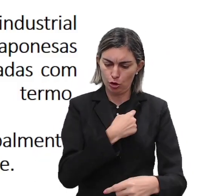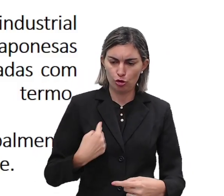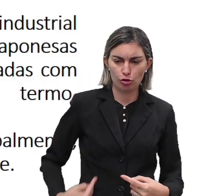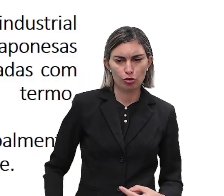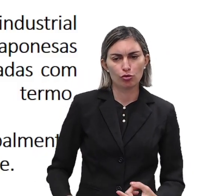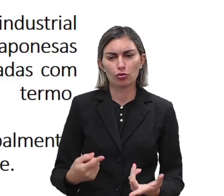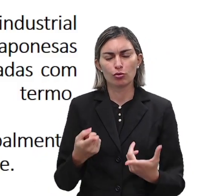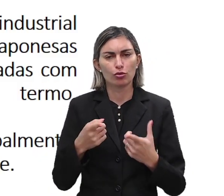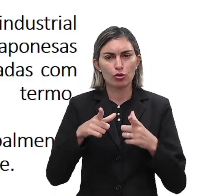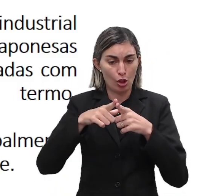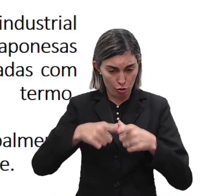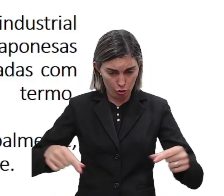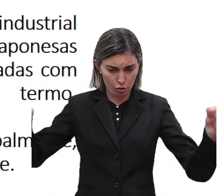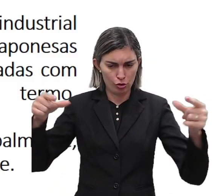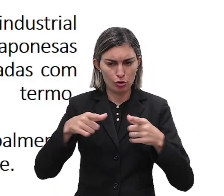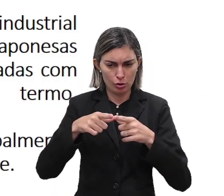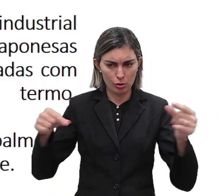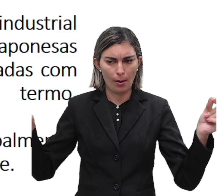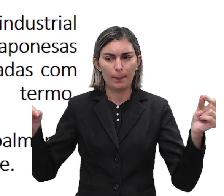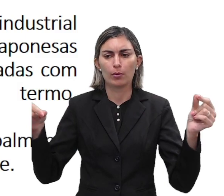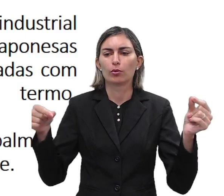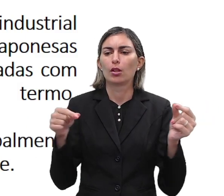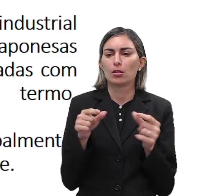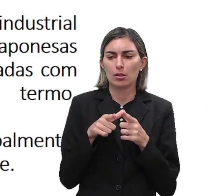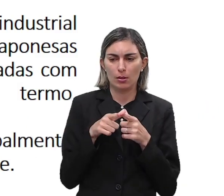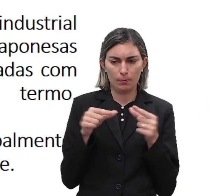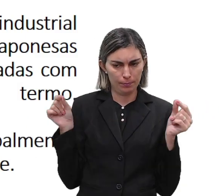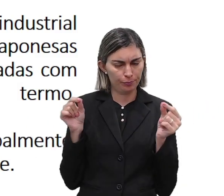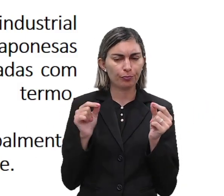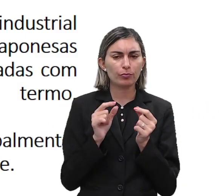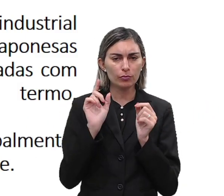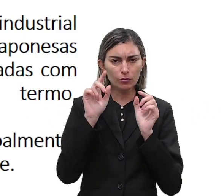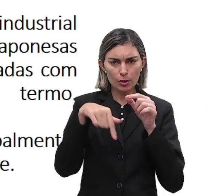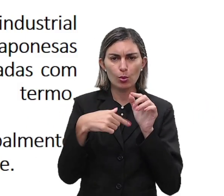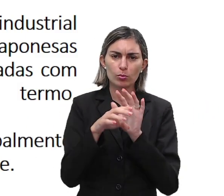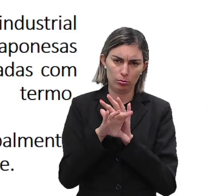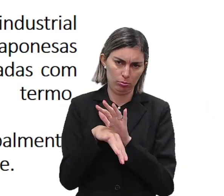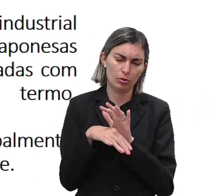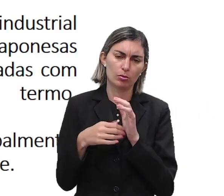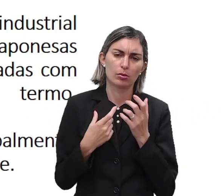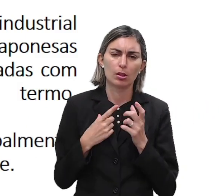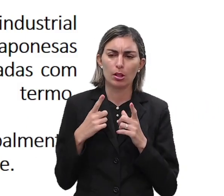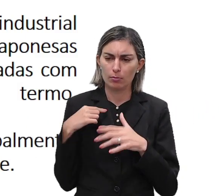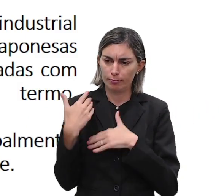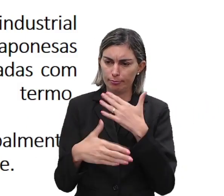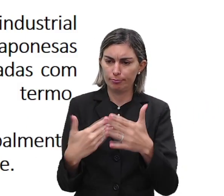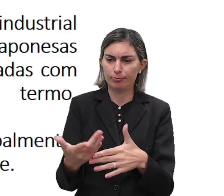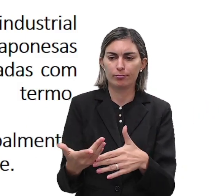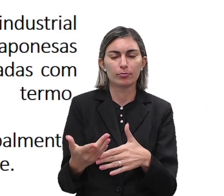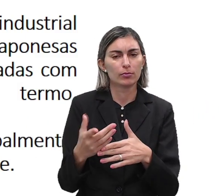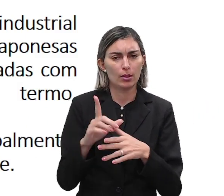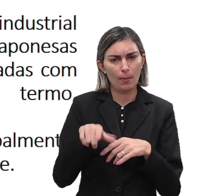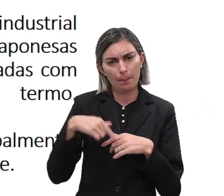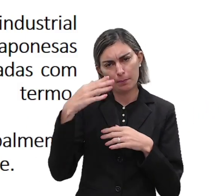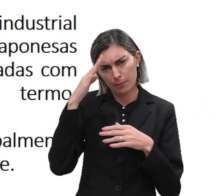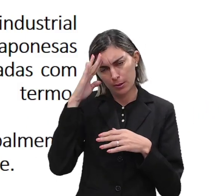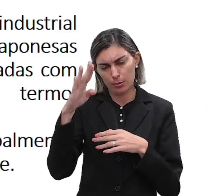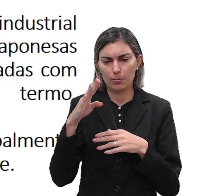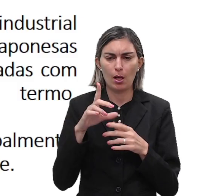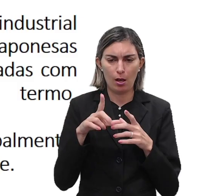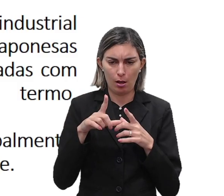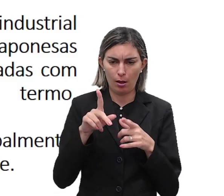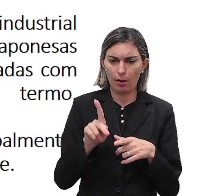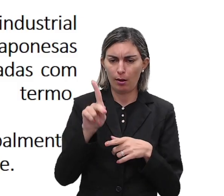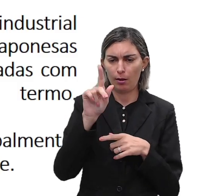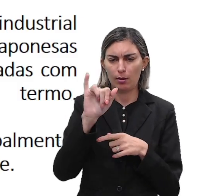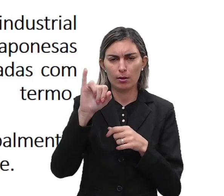adotaram práticas que posteriormente foram consolidadas com esse termo. Desde então, esses princípios Kaizen